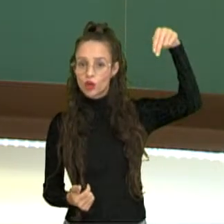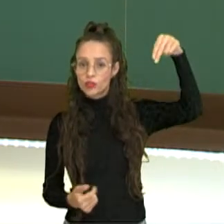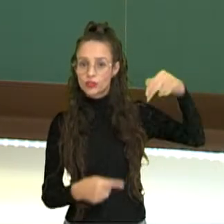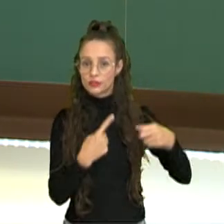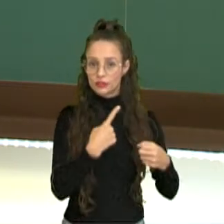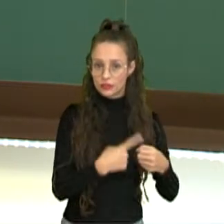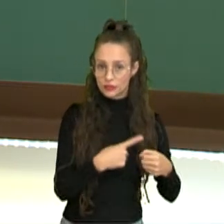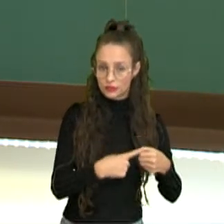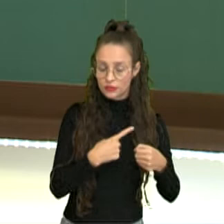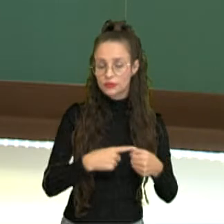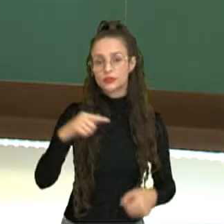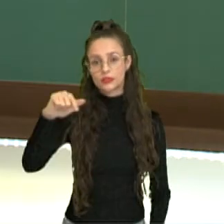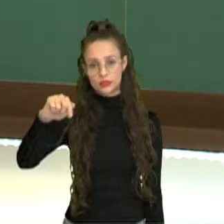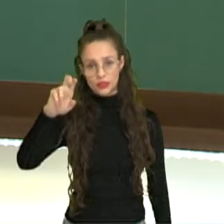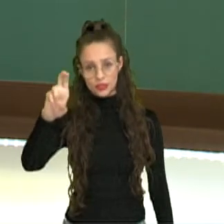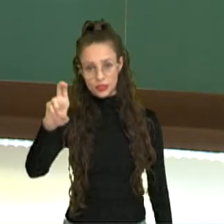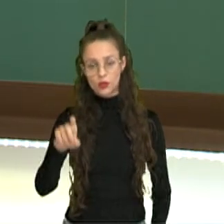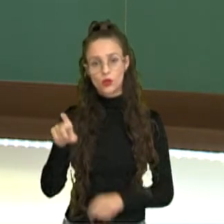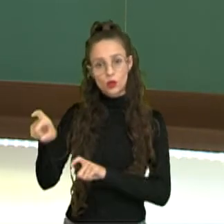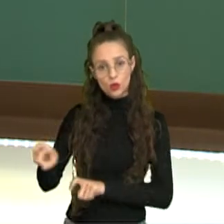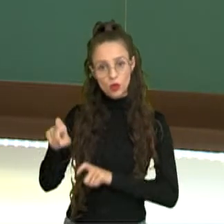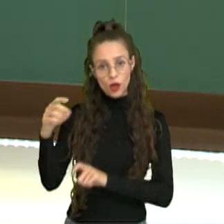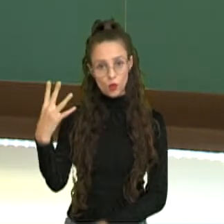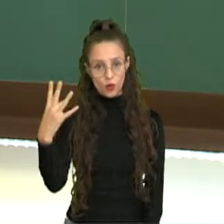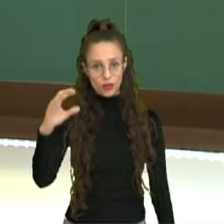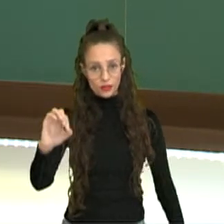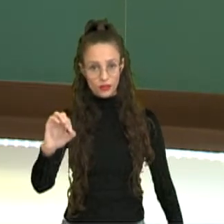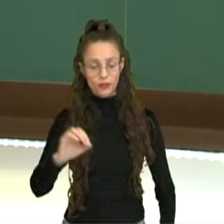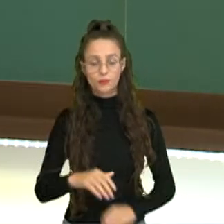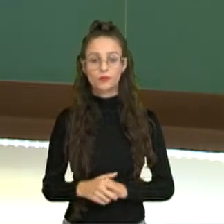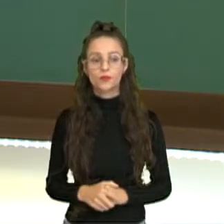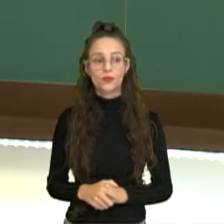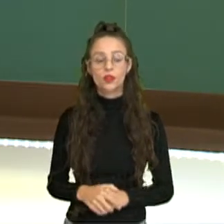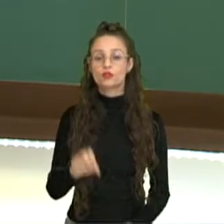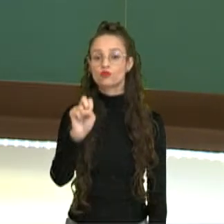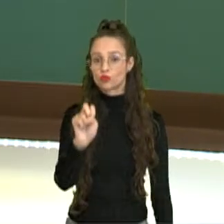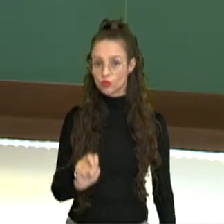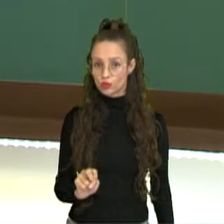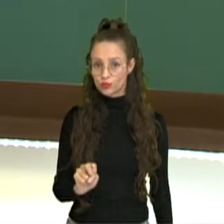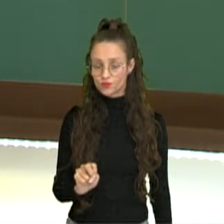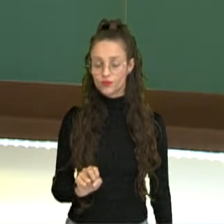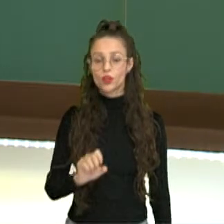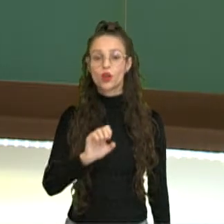urbana 75, na rural 40. Aqui no sul,